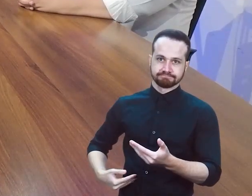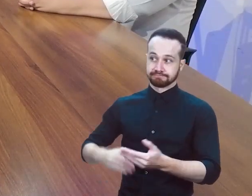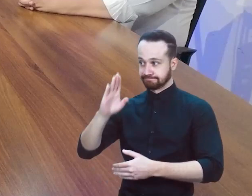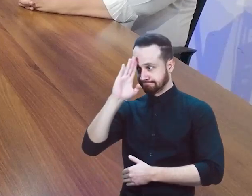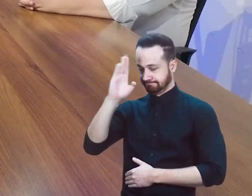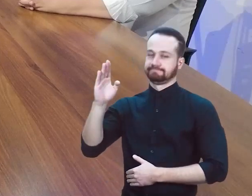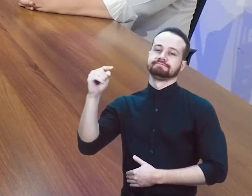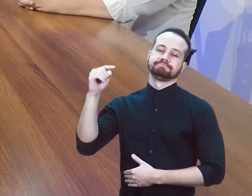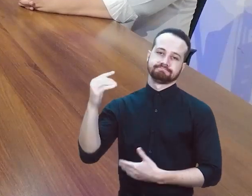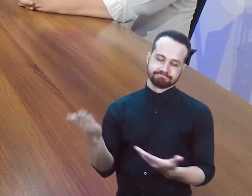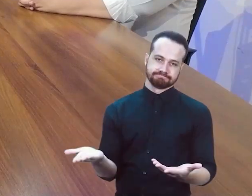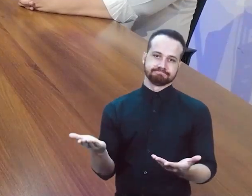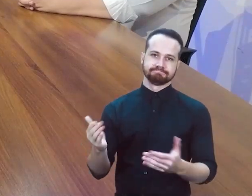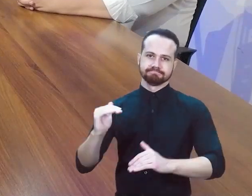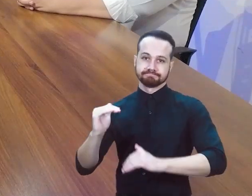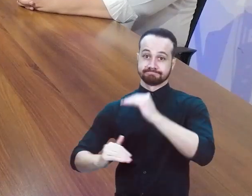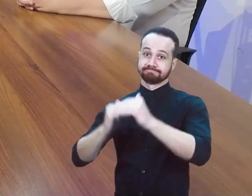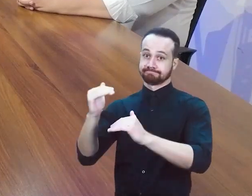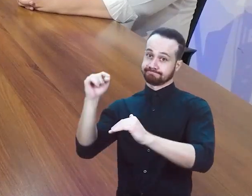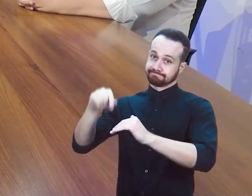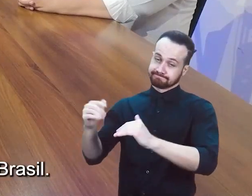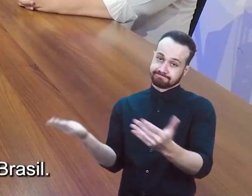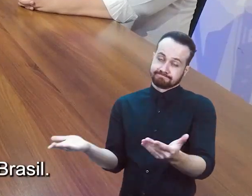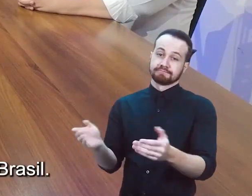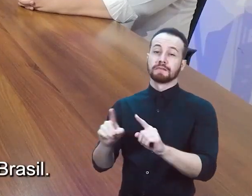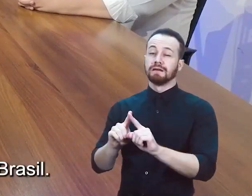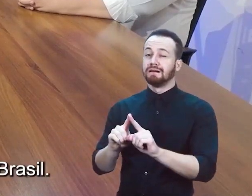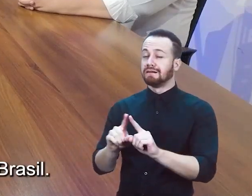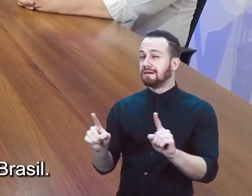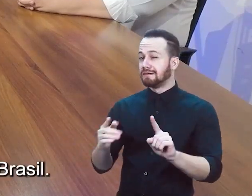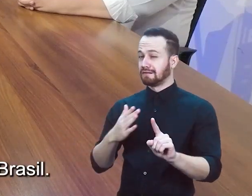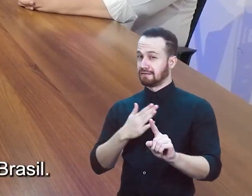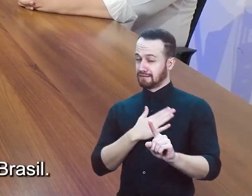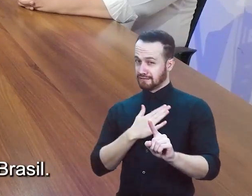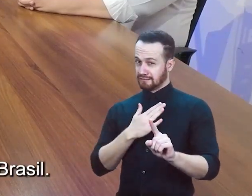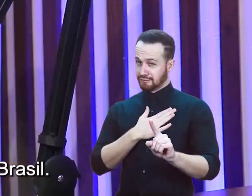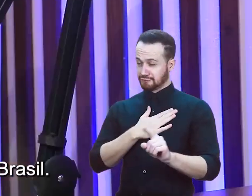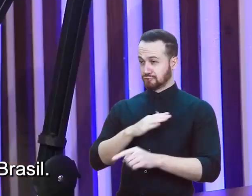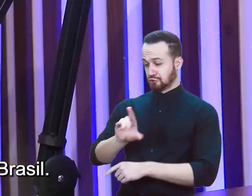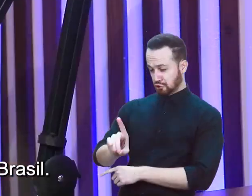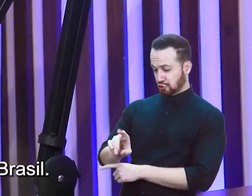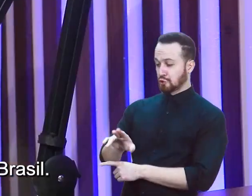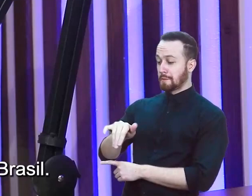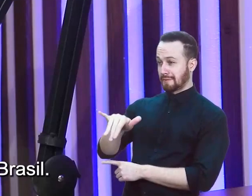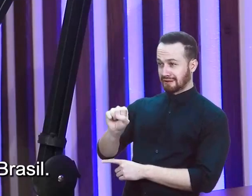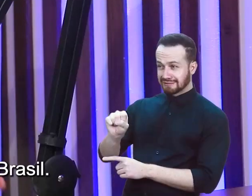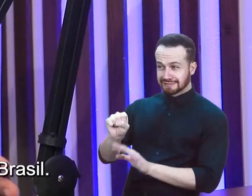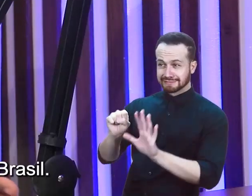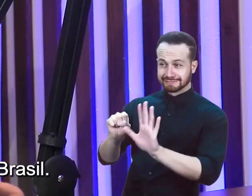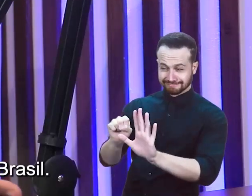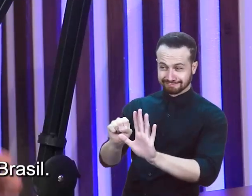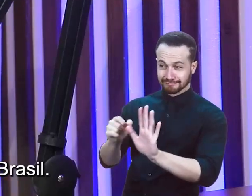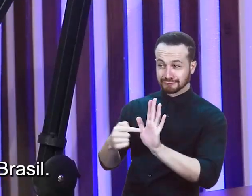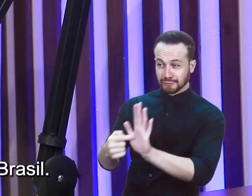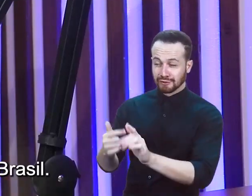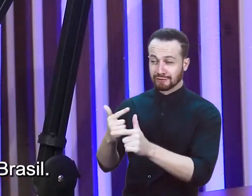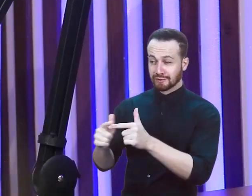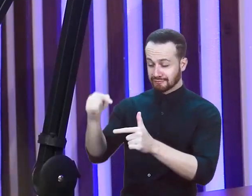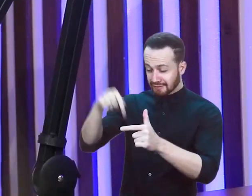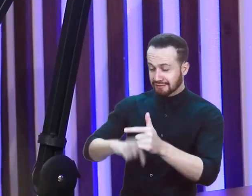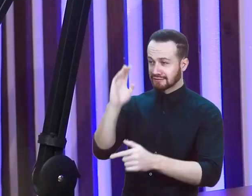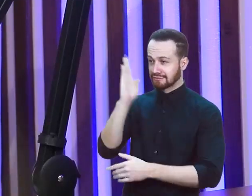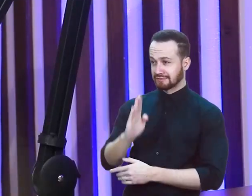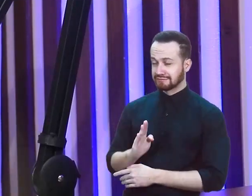fundamentais, né? Então, isso são evoluções, mas eu, Dumas, coloco sempre um problema. No